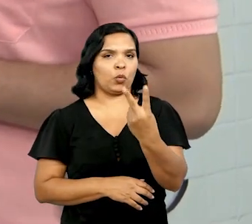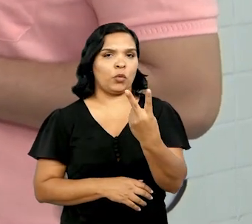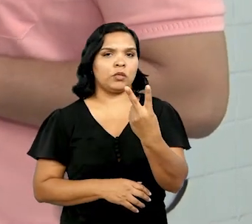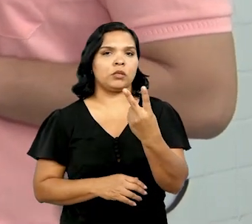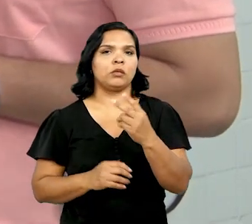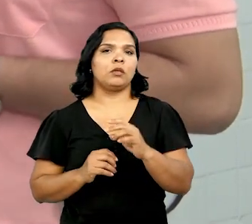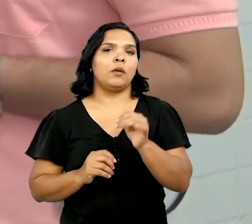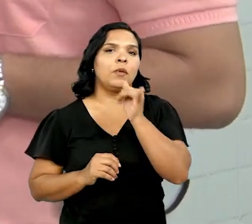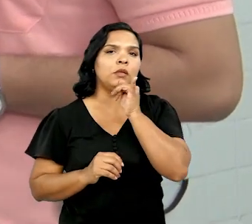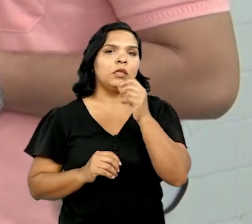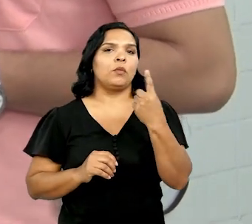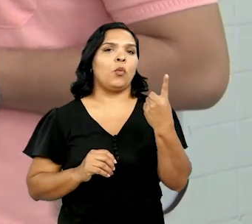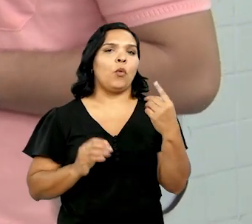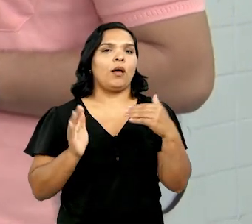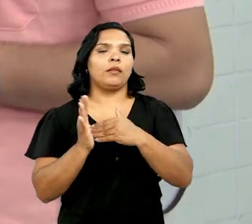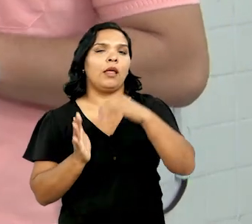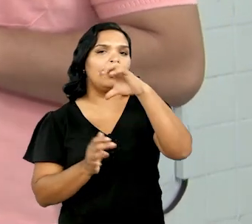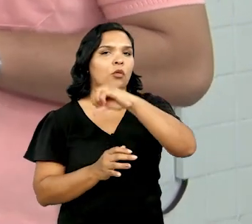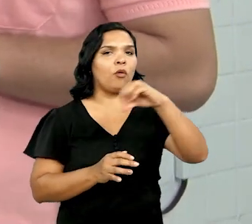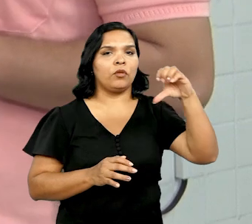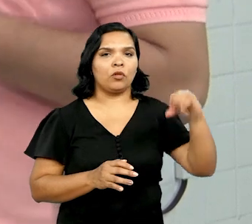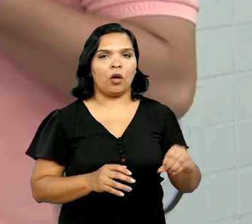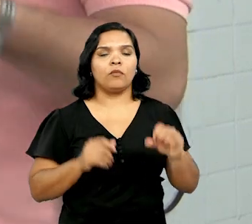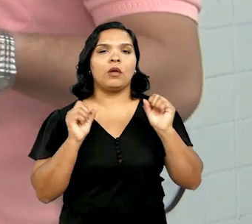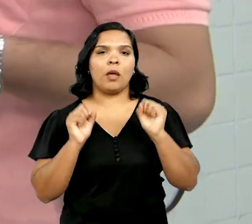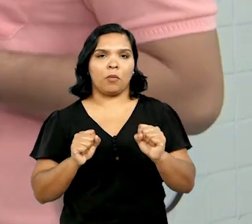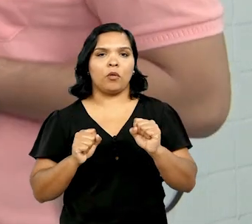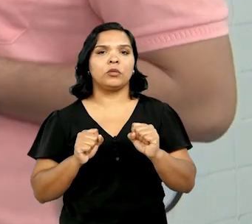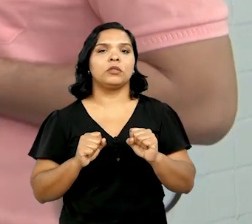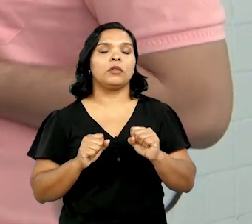certo? É um número entre 10 e 99.